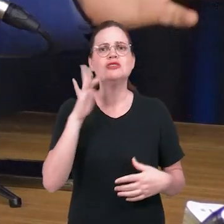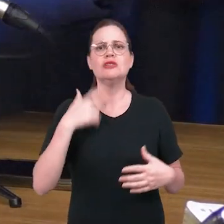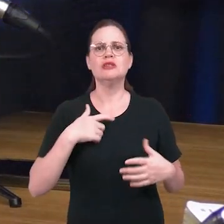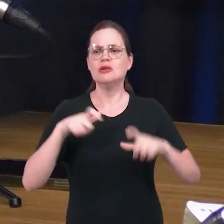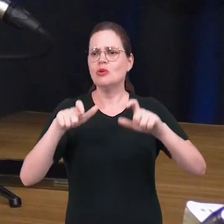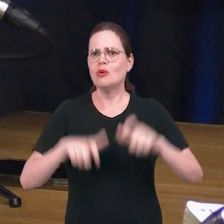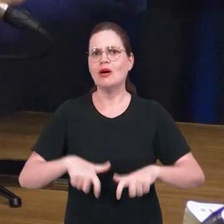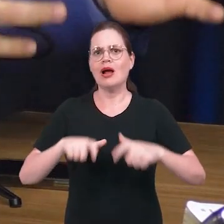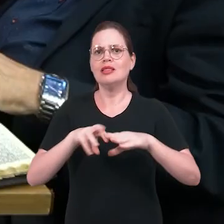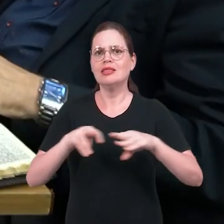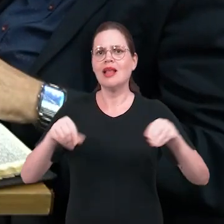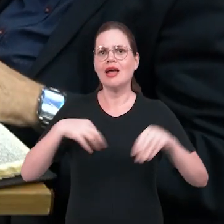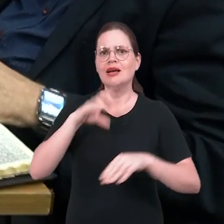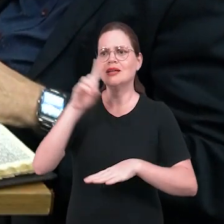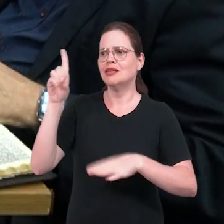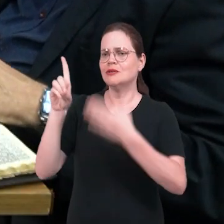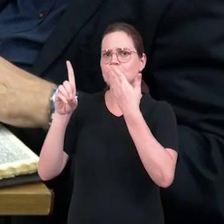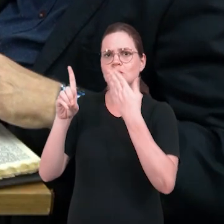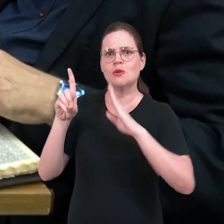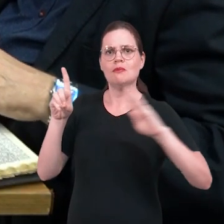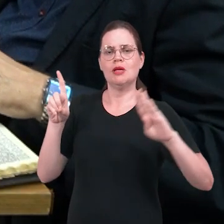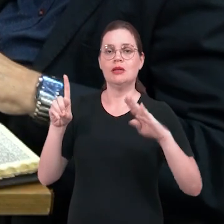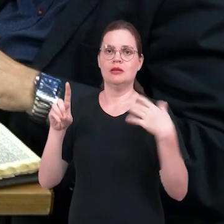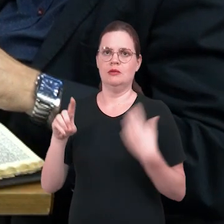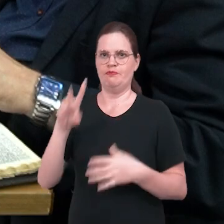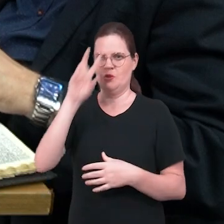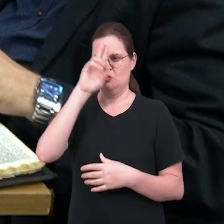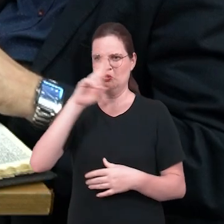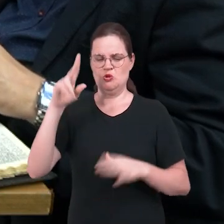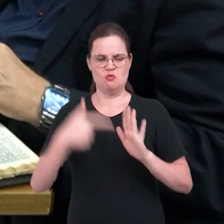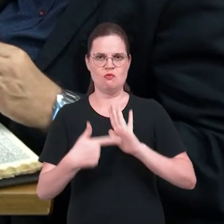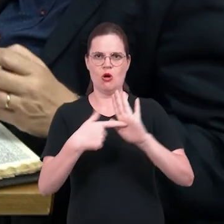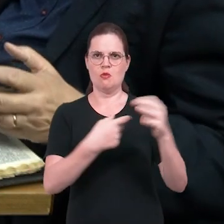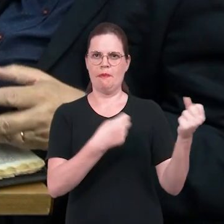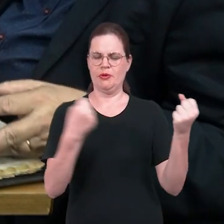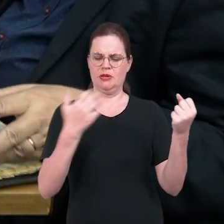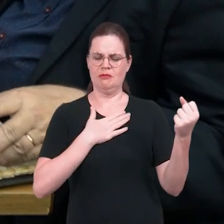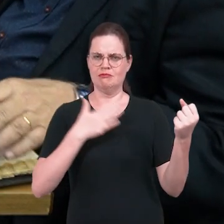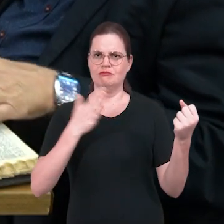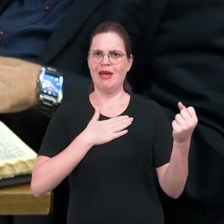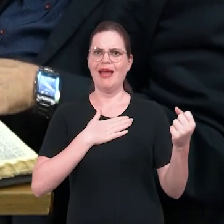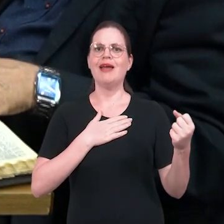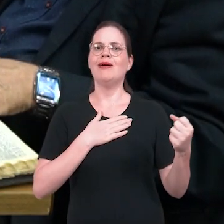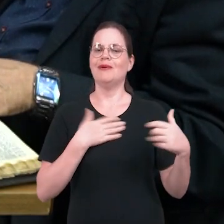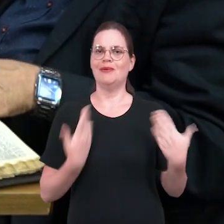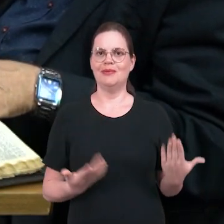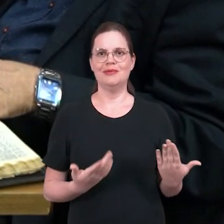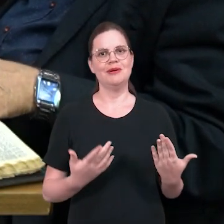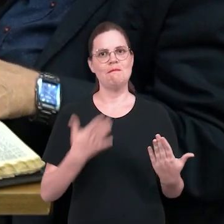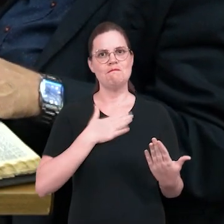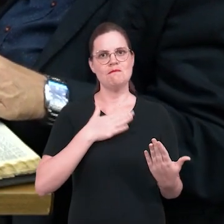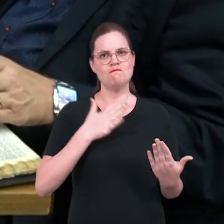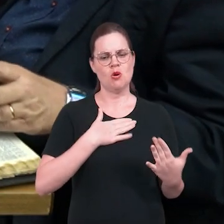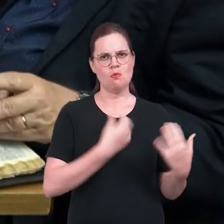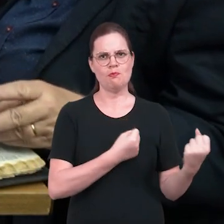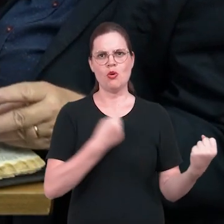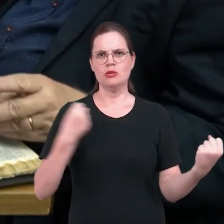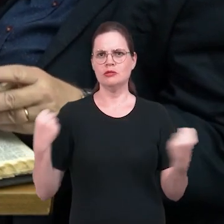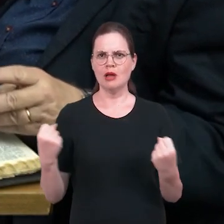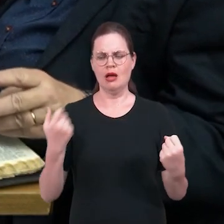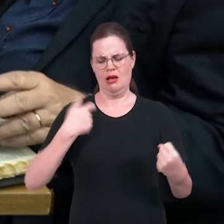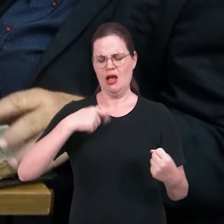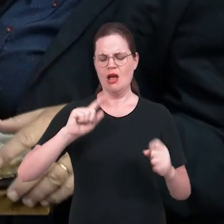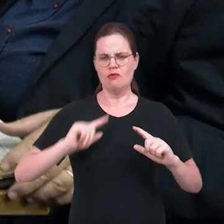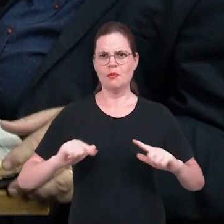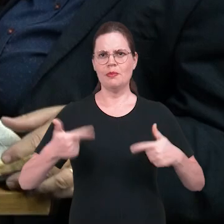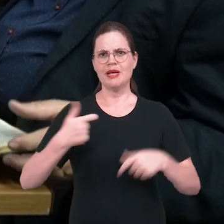Aí o Senhor vai lá e, né, mostra que o poder é dele. Deus ouviu o clamor do povo, fala a palavra. Exatamente, o poder é dele, ele é soberano,